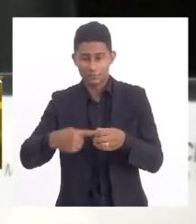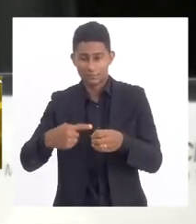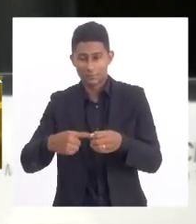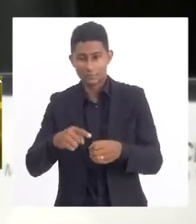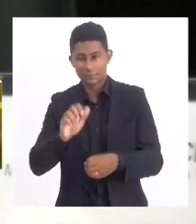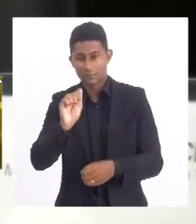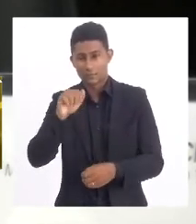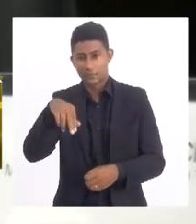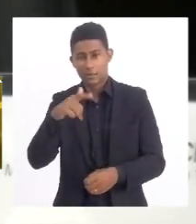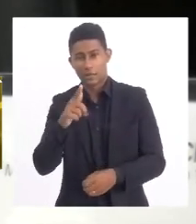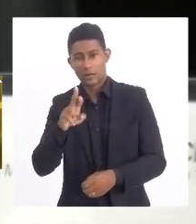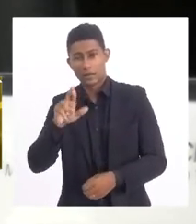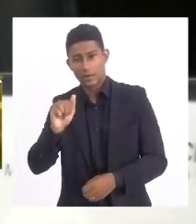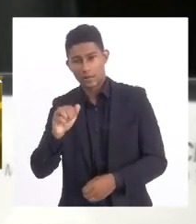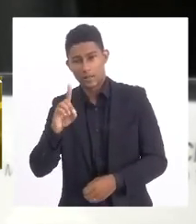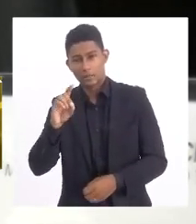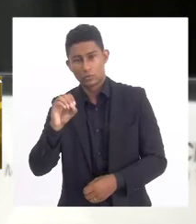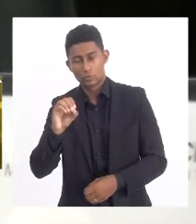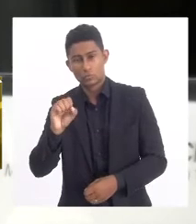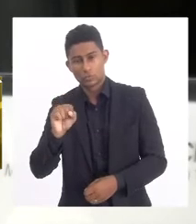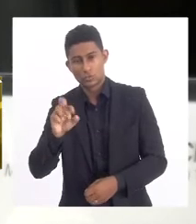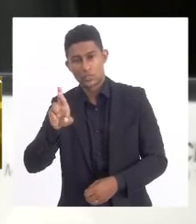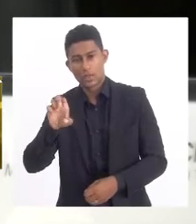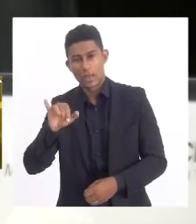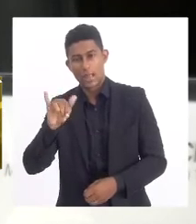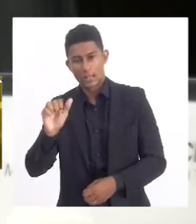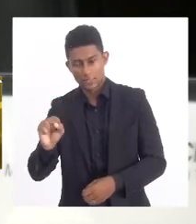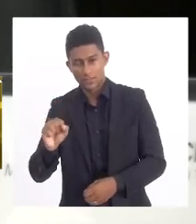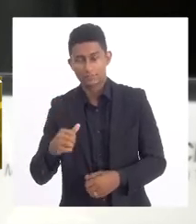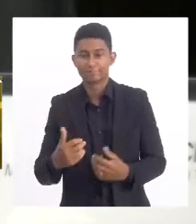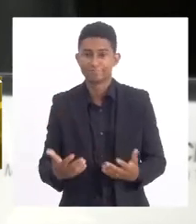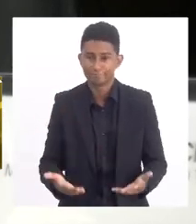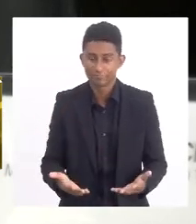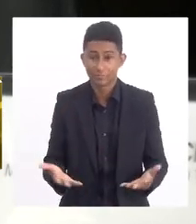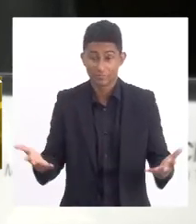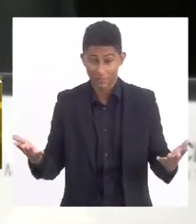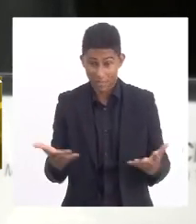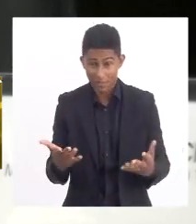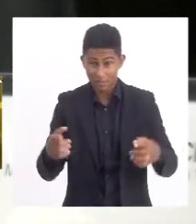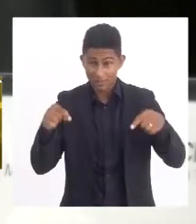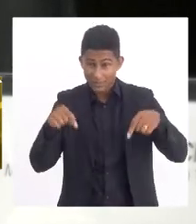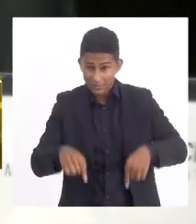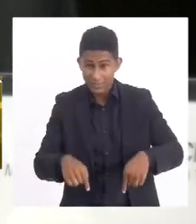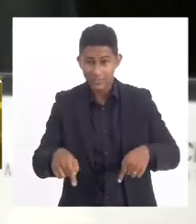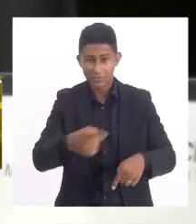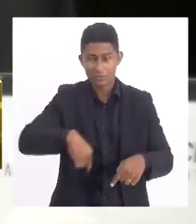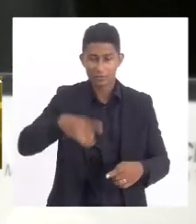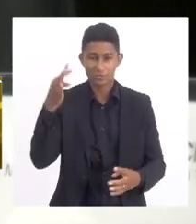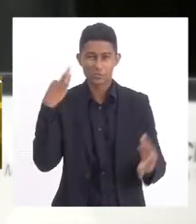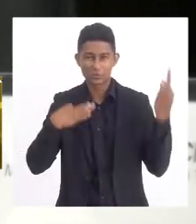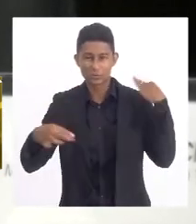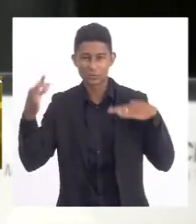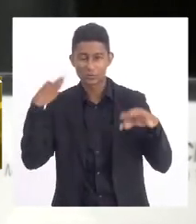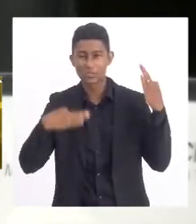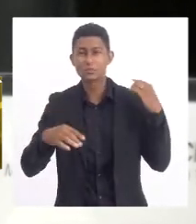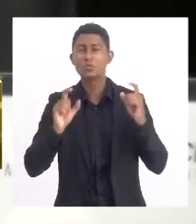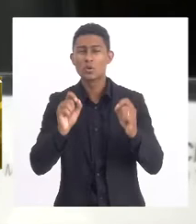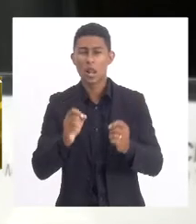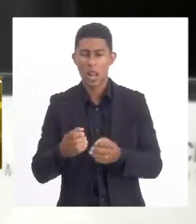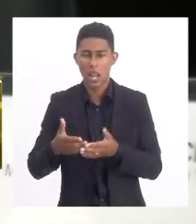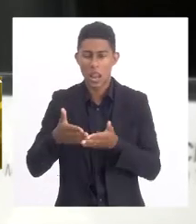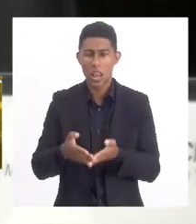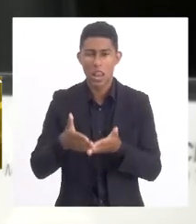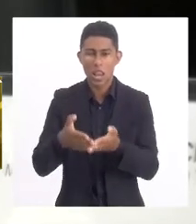ministério faz com o nosso estado da importância para o turismo e também agora programa de turismo Náutico nós estamos trabalhando com o afundamento da